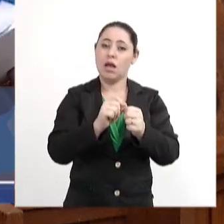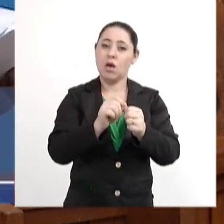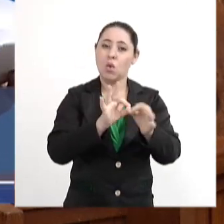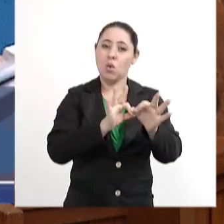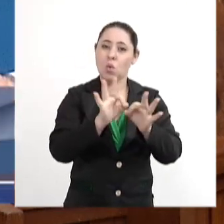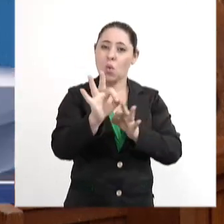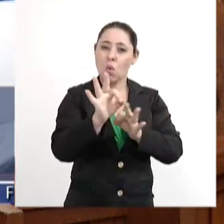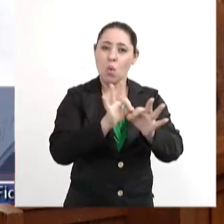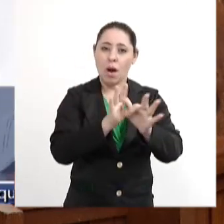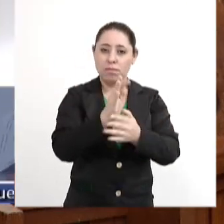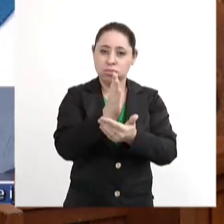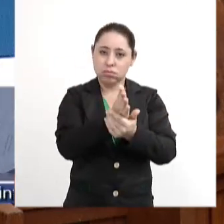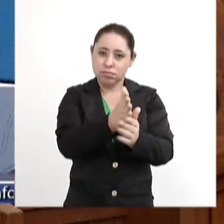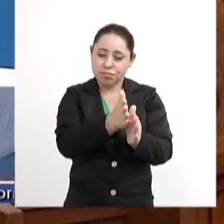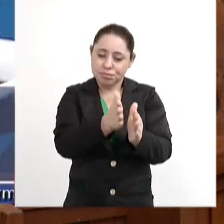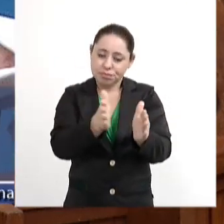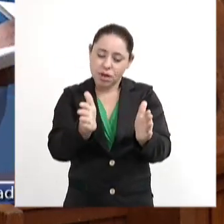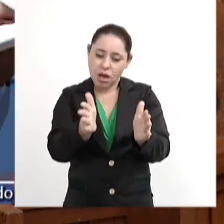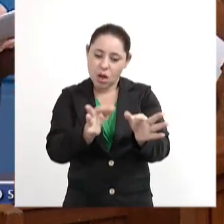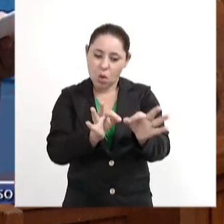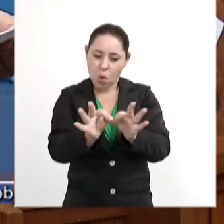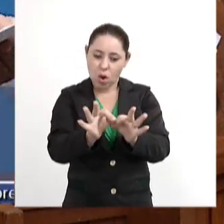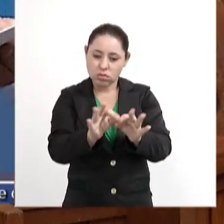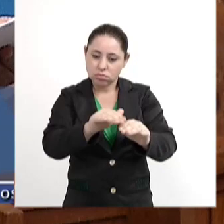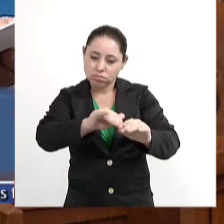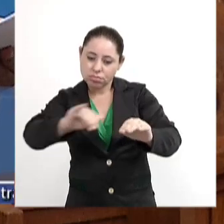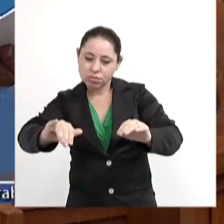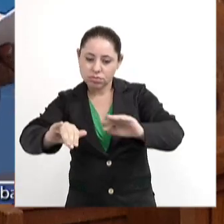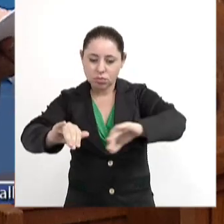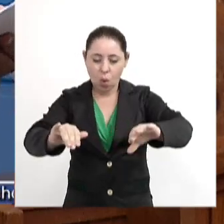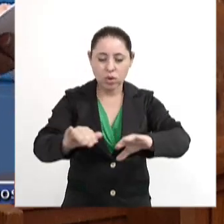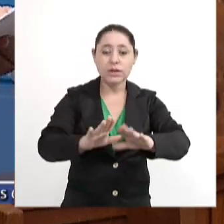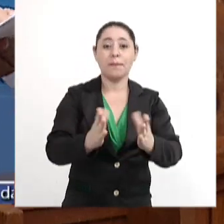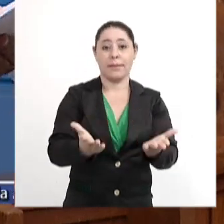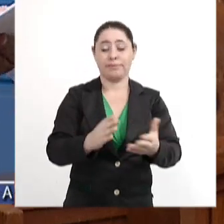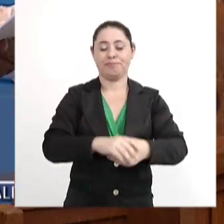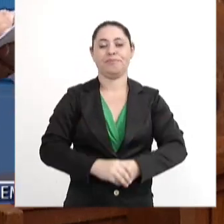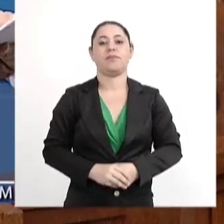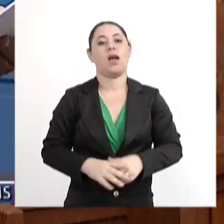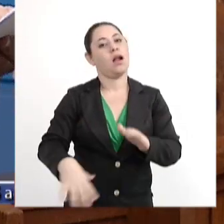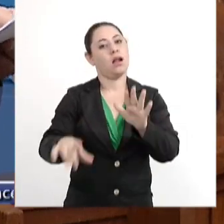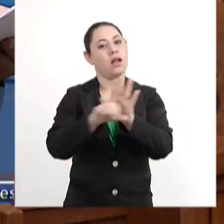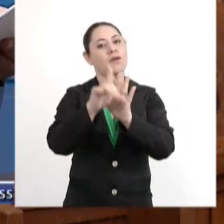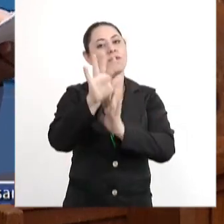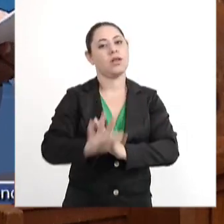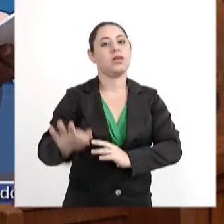de filtragem ou de restrição. A Lei Federal